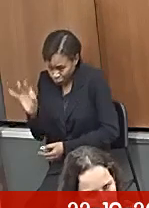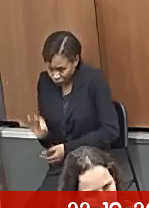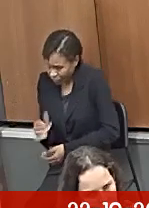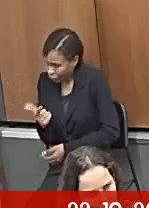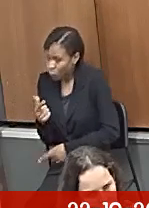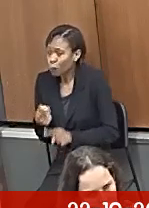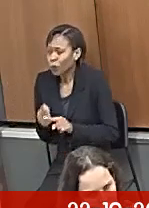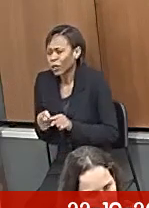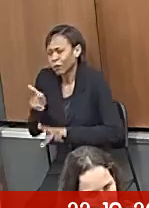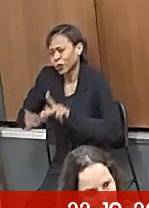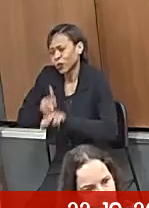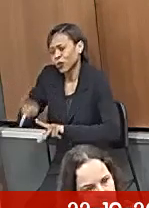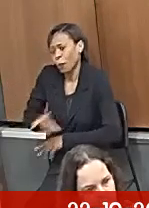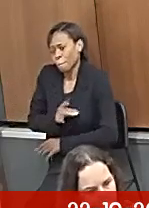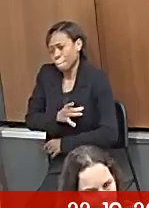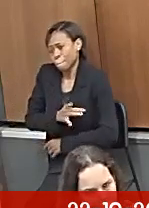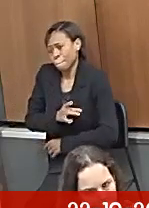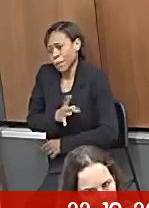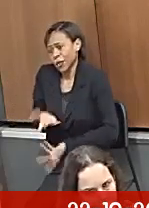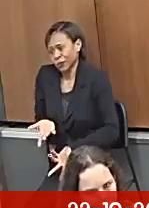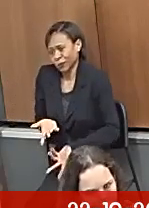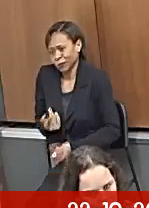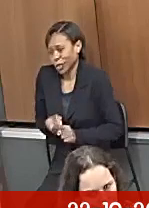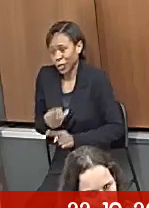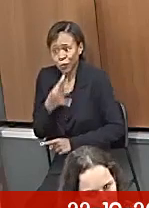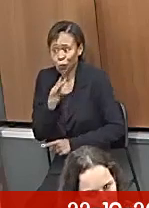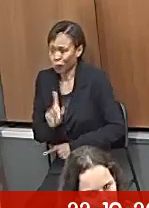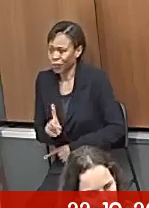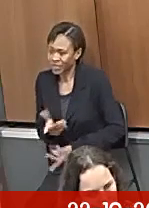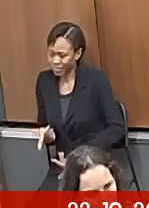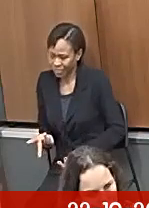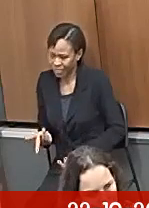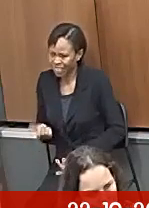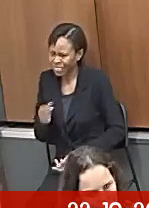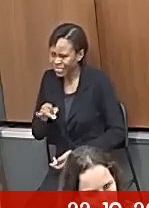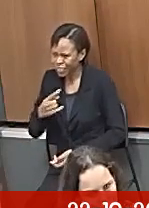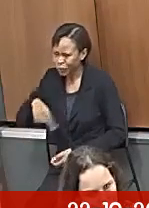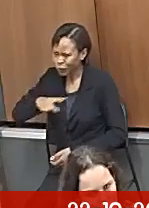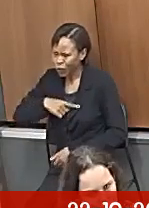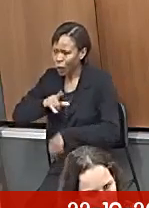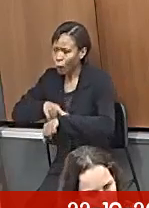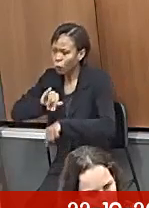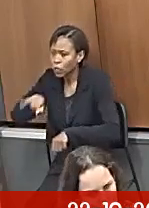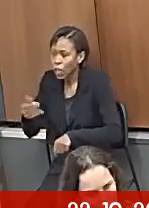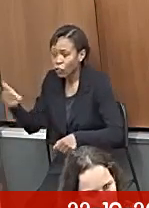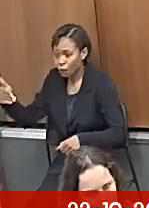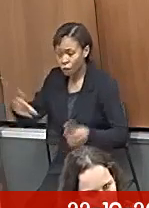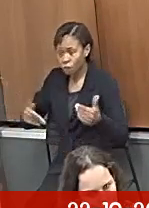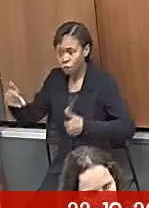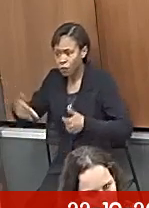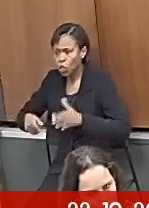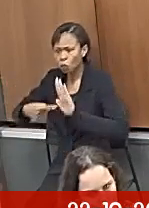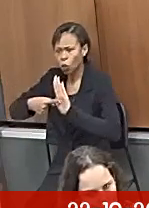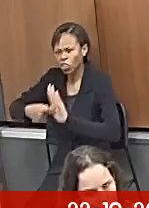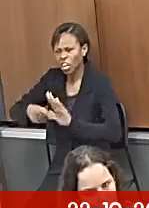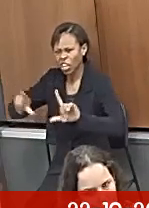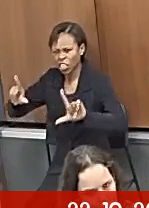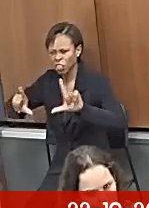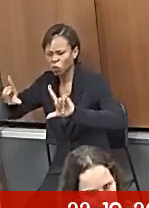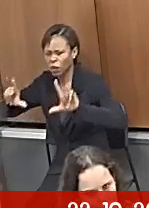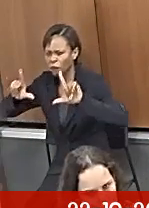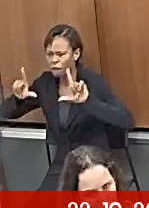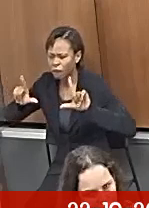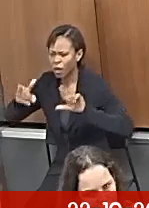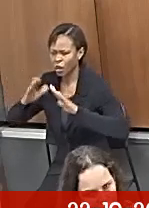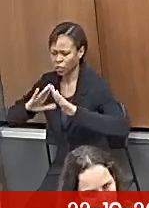medo daquilo que não conhecem. Quando a gente tem a oportunidade de vir, de passar na TV Assembleia, de